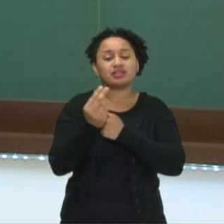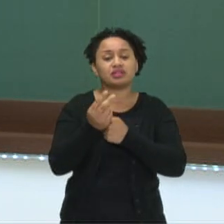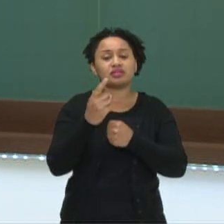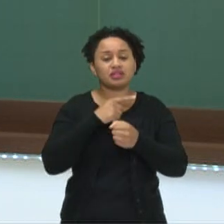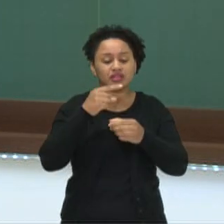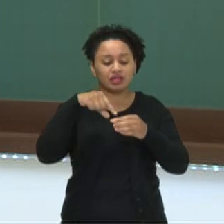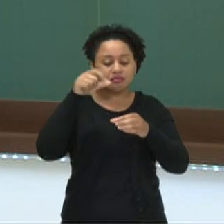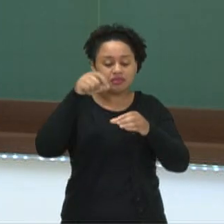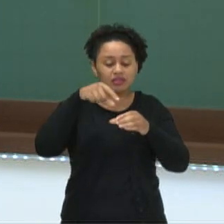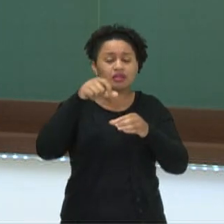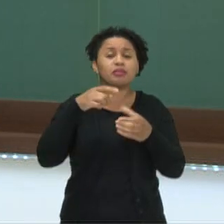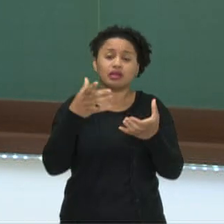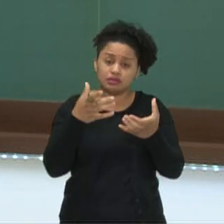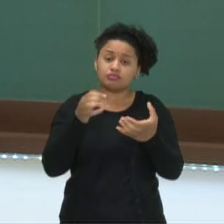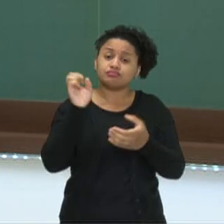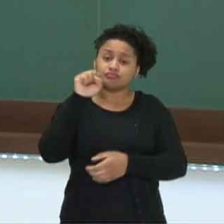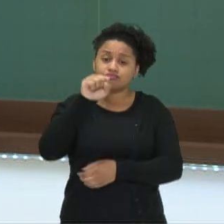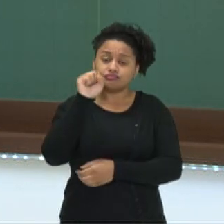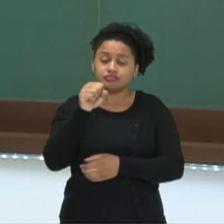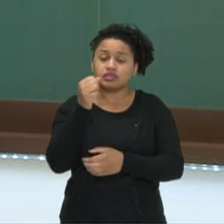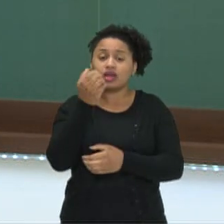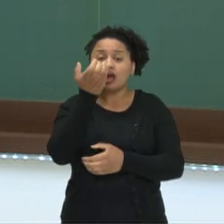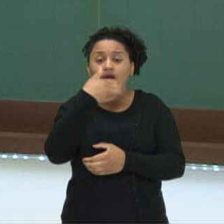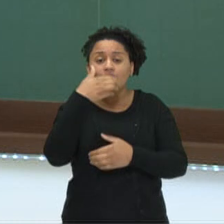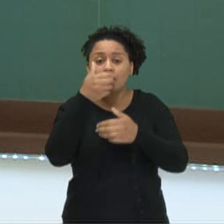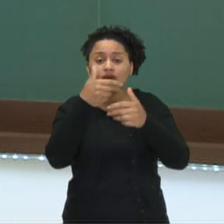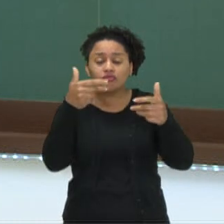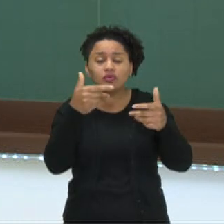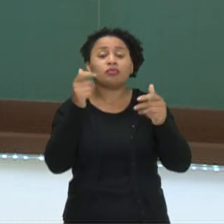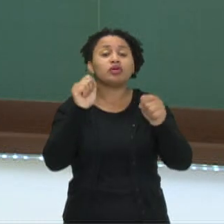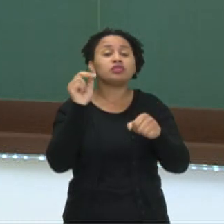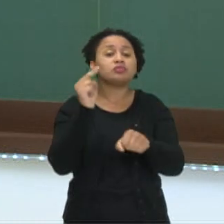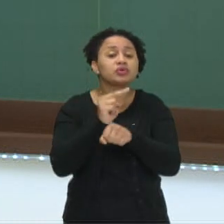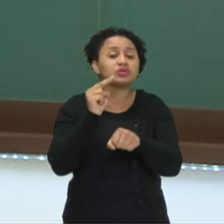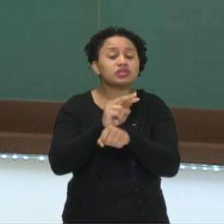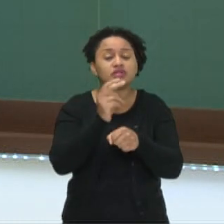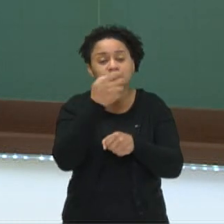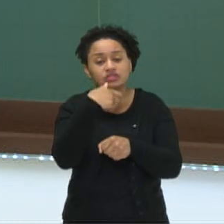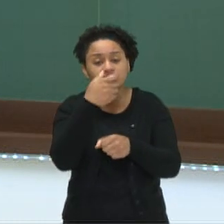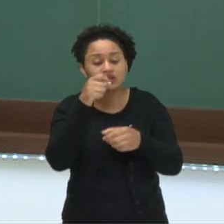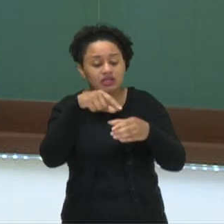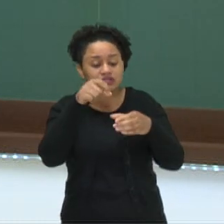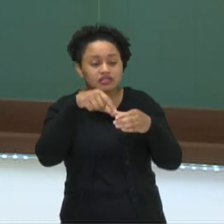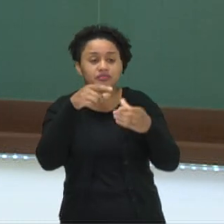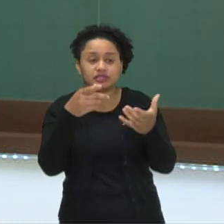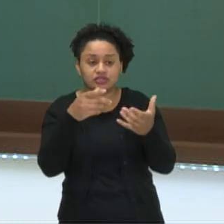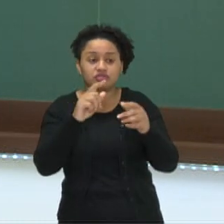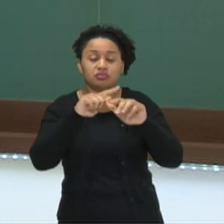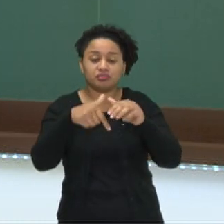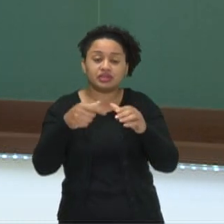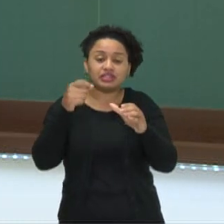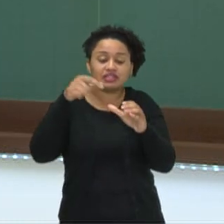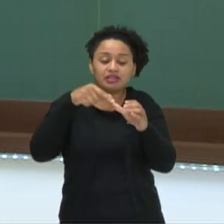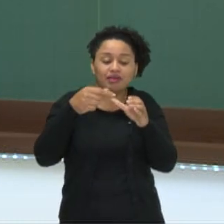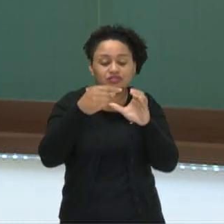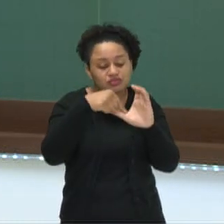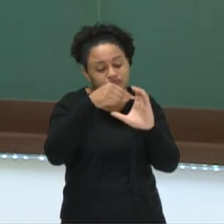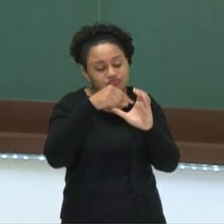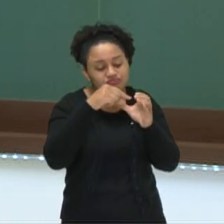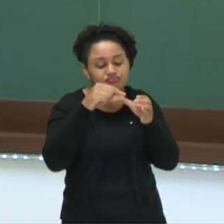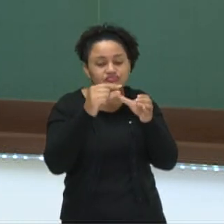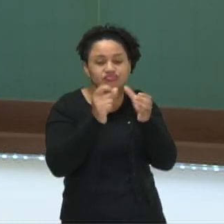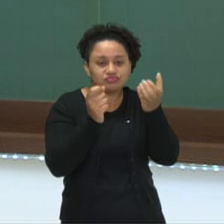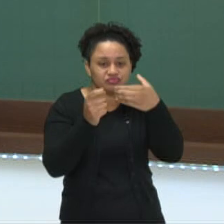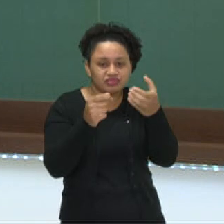para a semente. Isso mesmo, o fruto protege a semente. Por isso, então, que as sementes se encontram no interior do